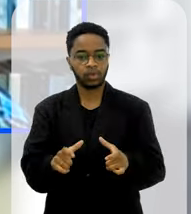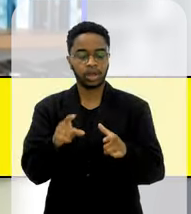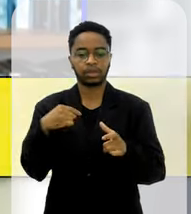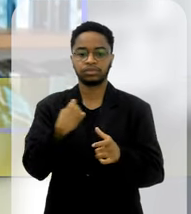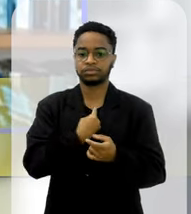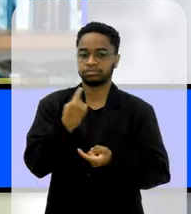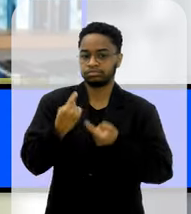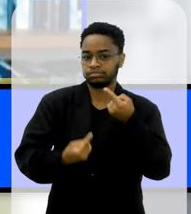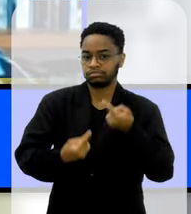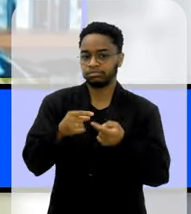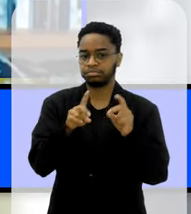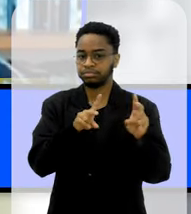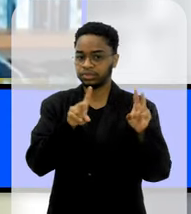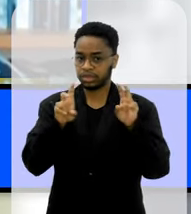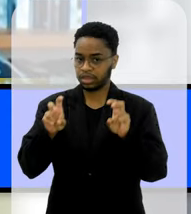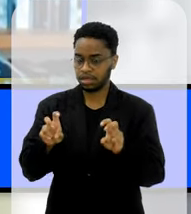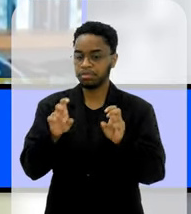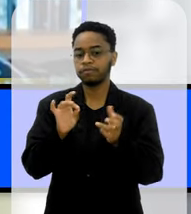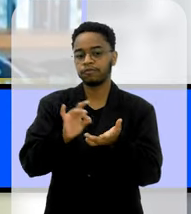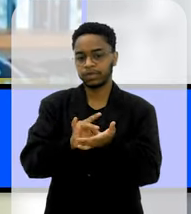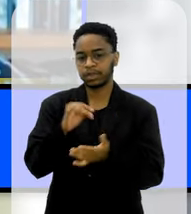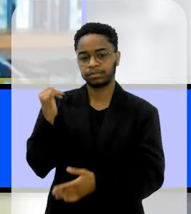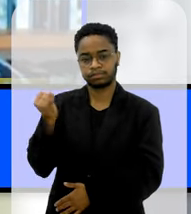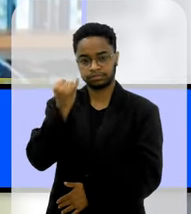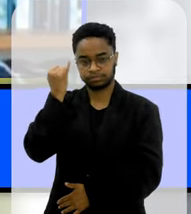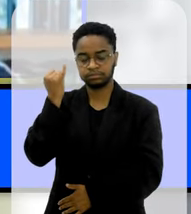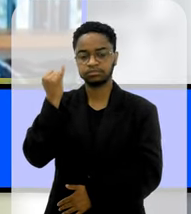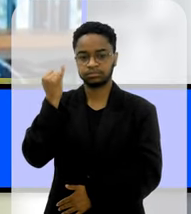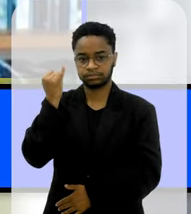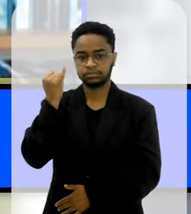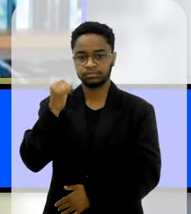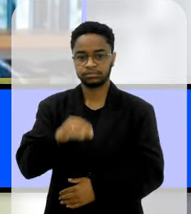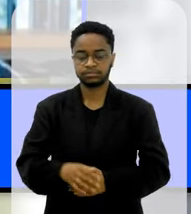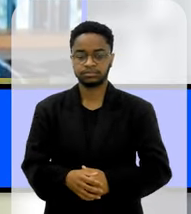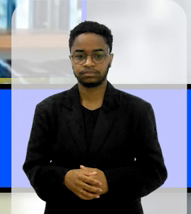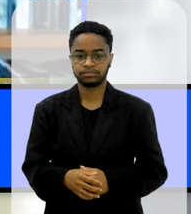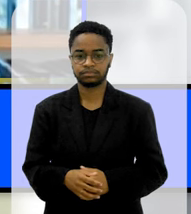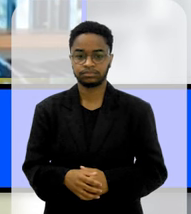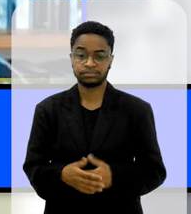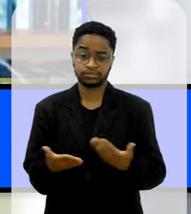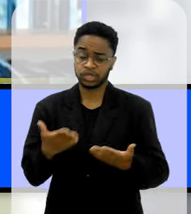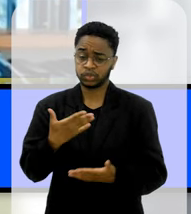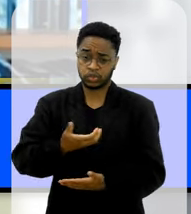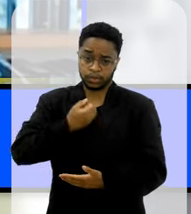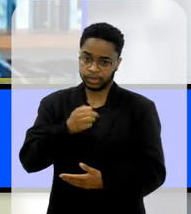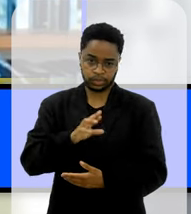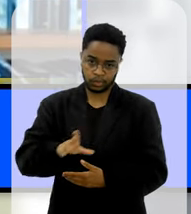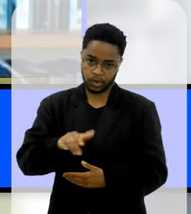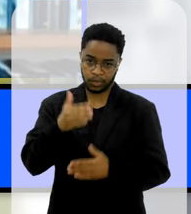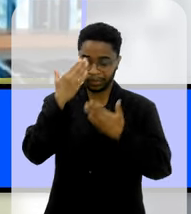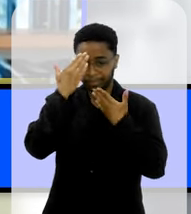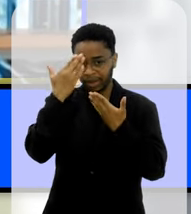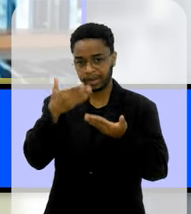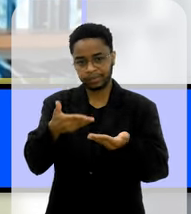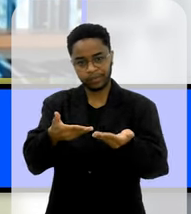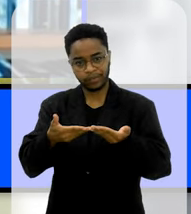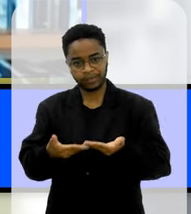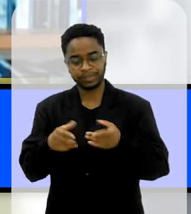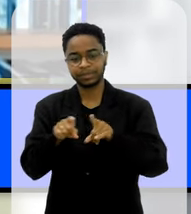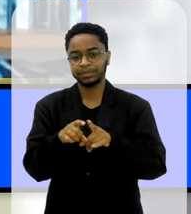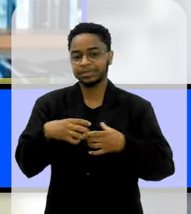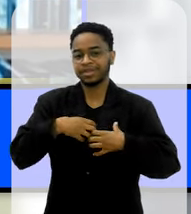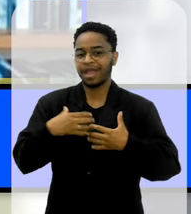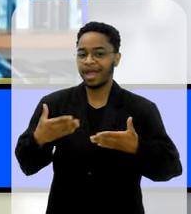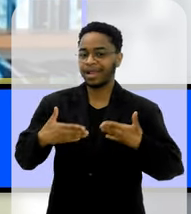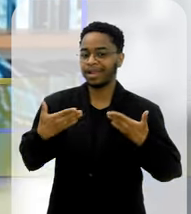espaço da programação para tratar de um assunto que é tão relevante e que não é surpreendente. Muito obrigada pelo